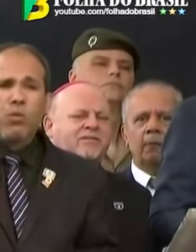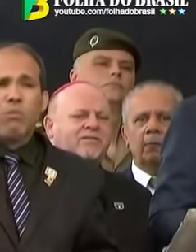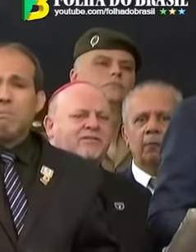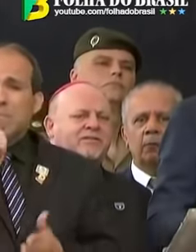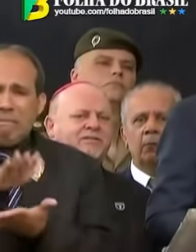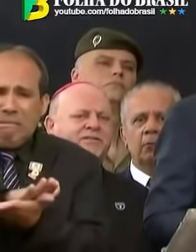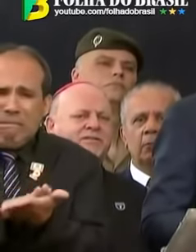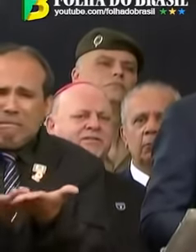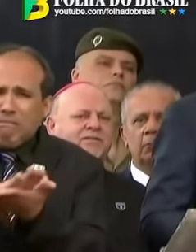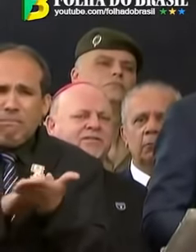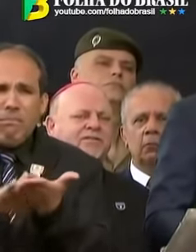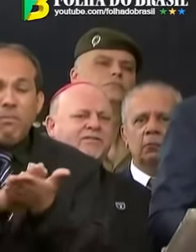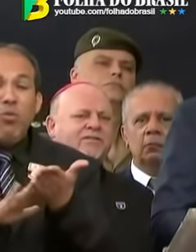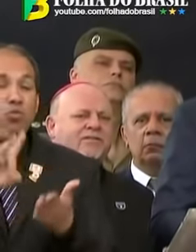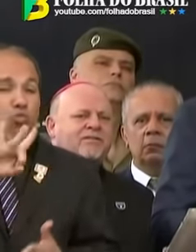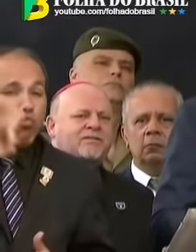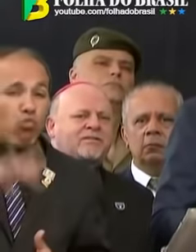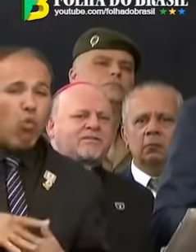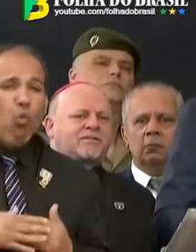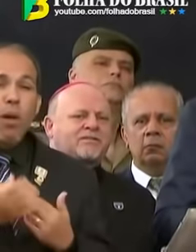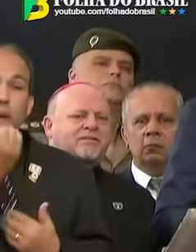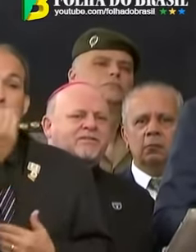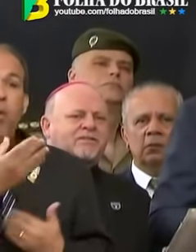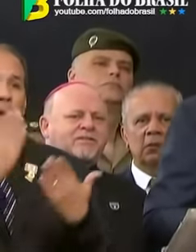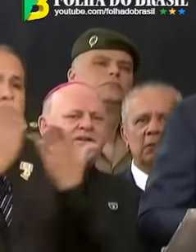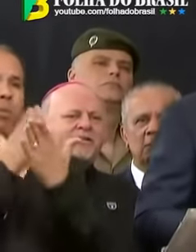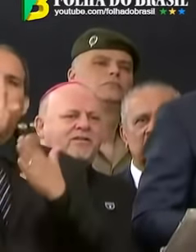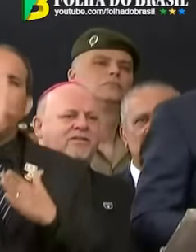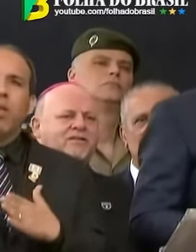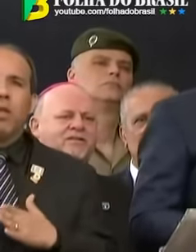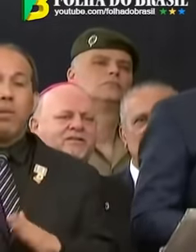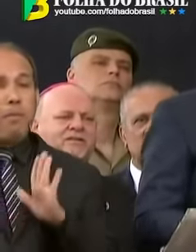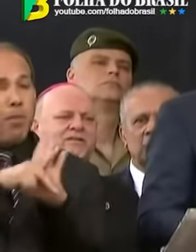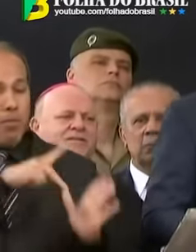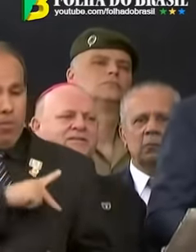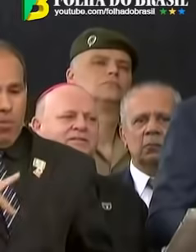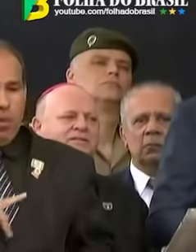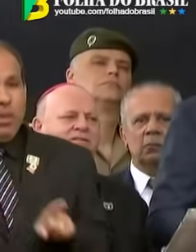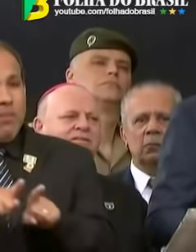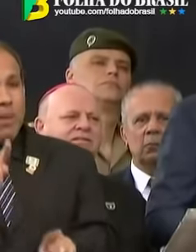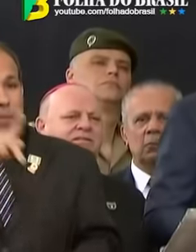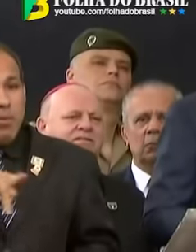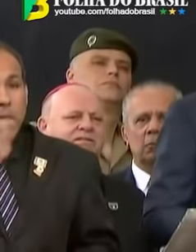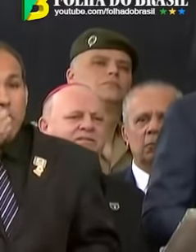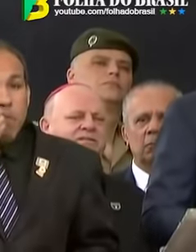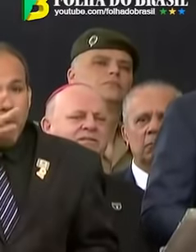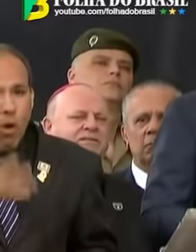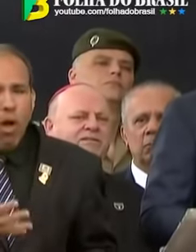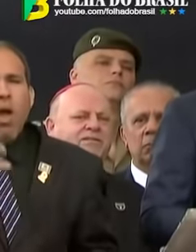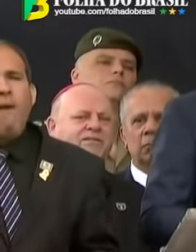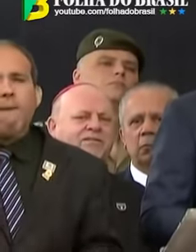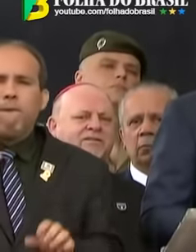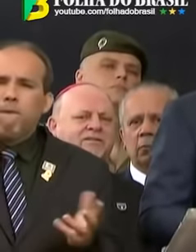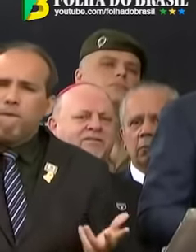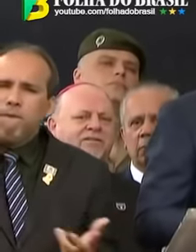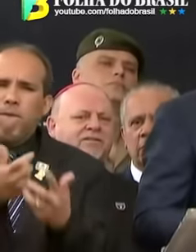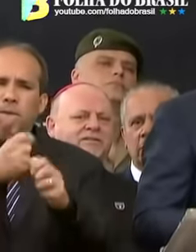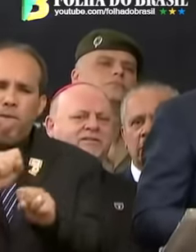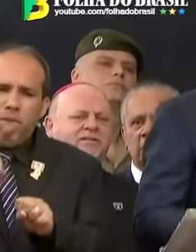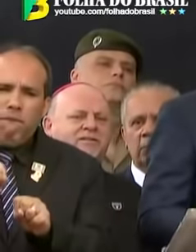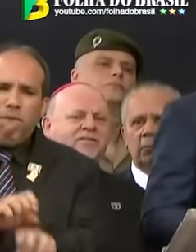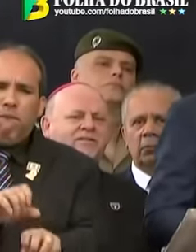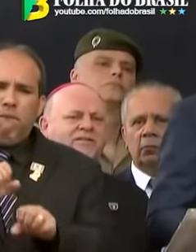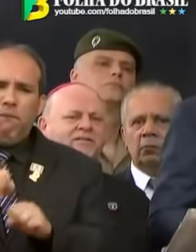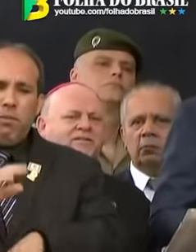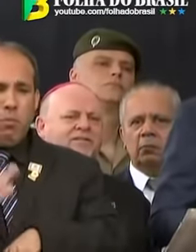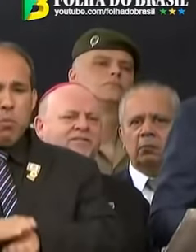sem nada mais, além de uma boa biblioteca pública e de bons professores, onde podiam, naquela época, exercer